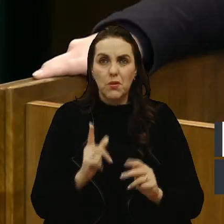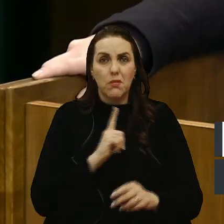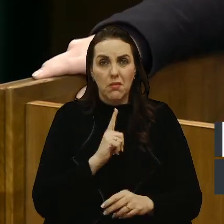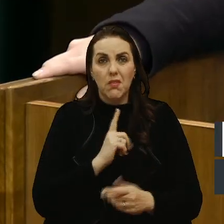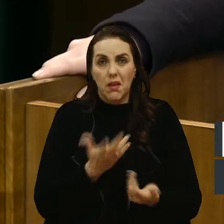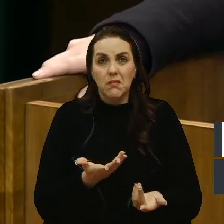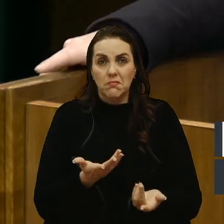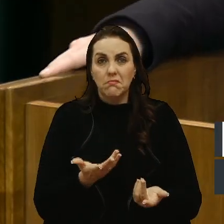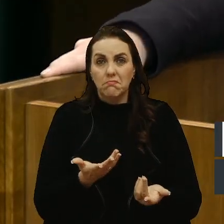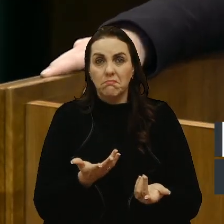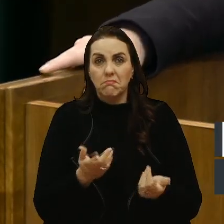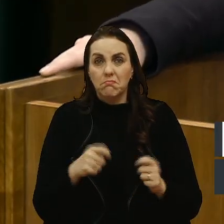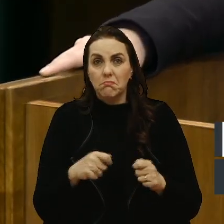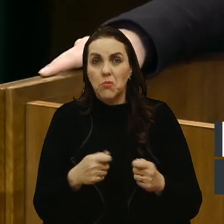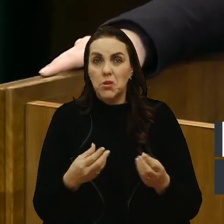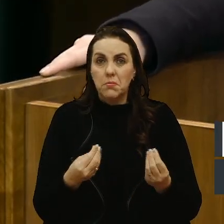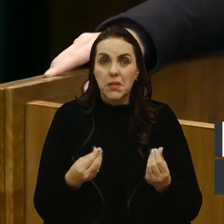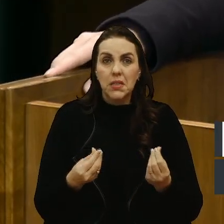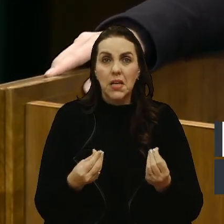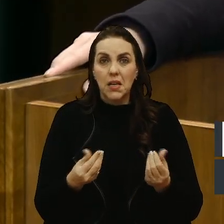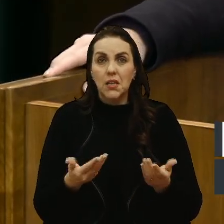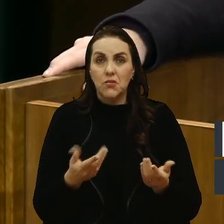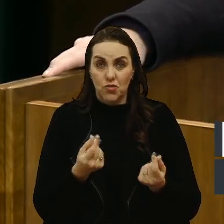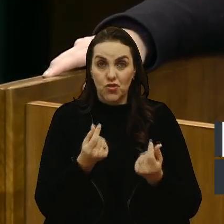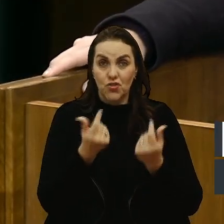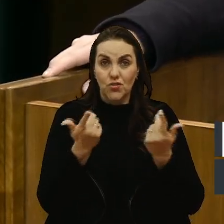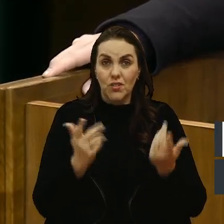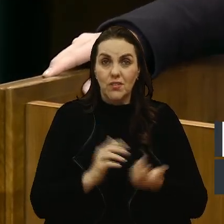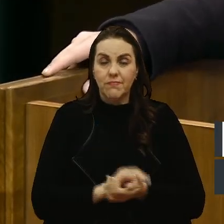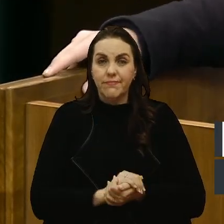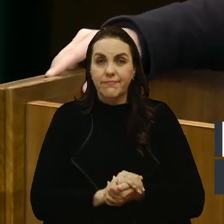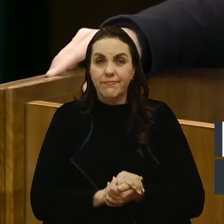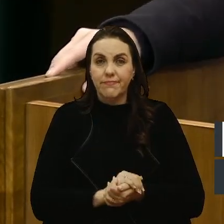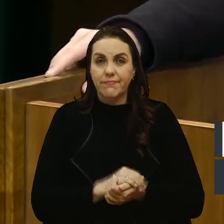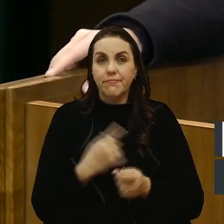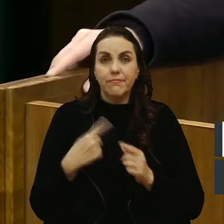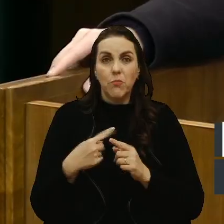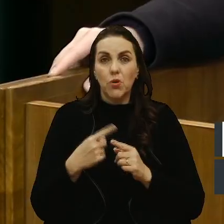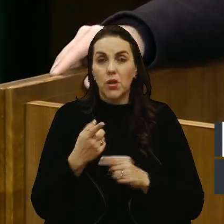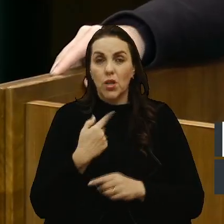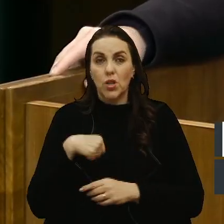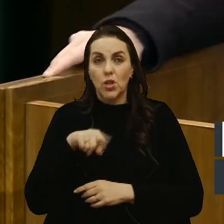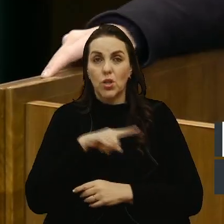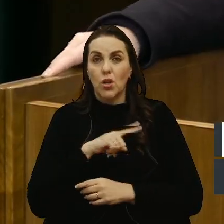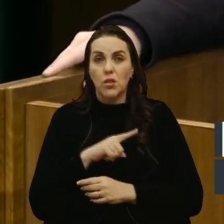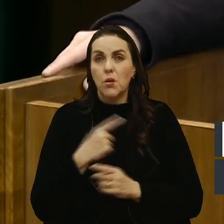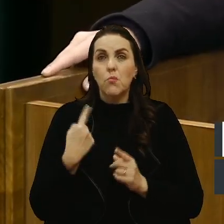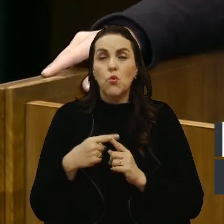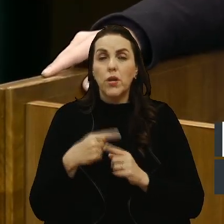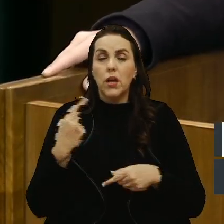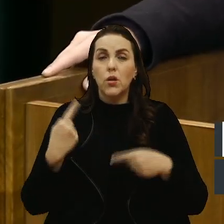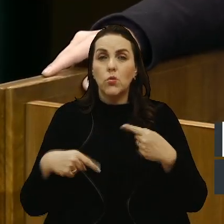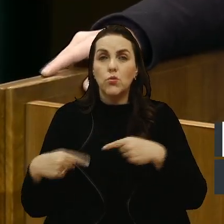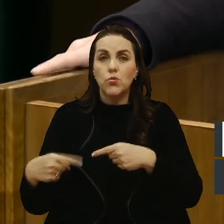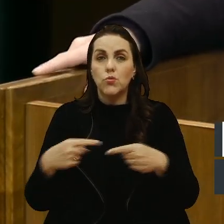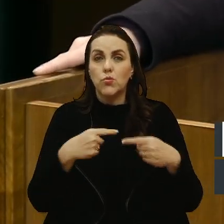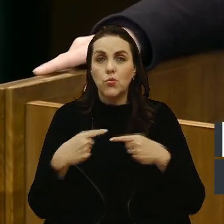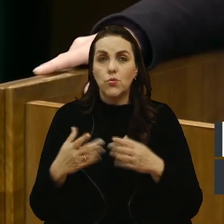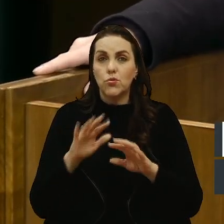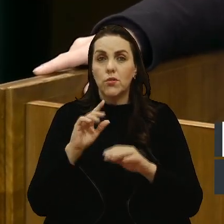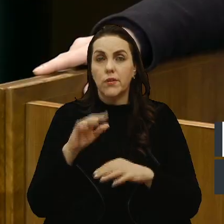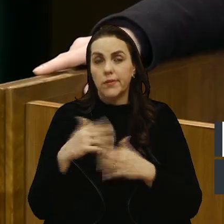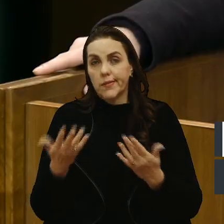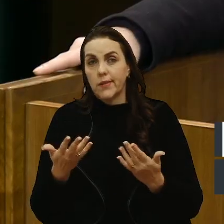de gente que é um pouco mais, que tem um pouco mais de dinheiro. Porque por que a gente não discute, então,